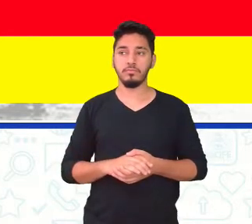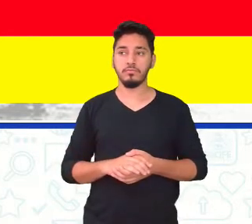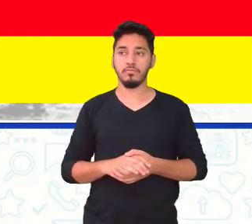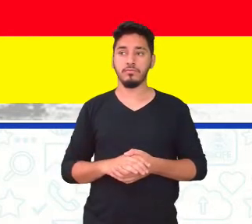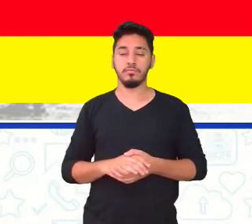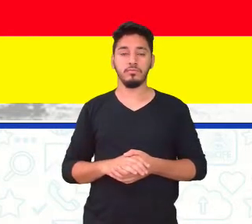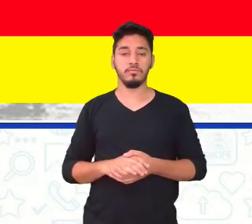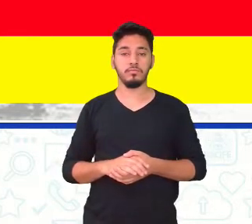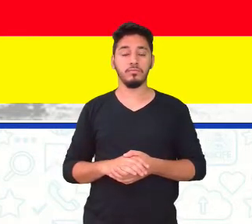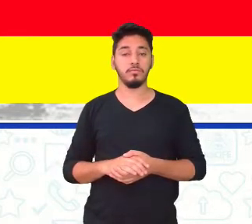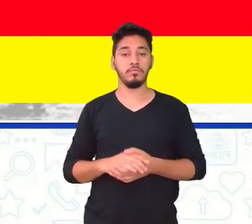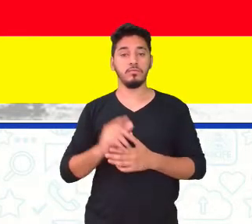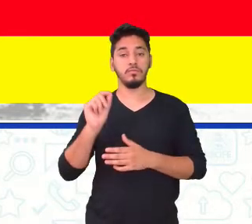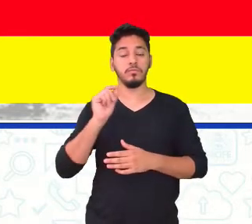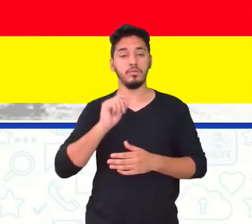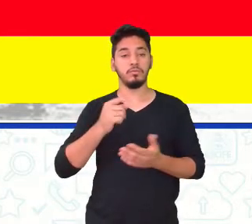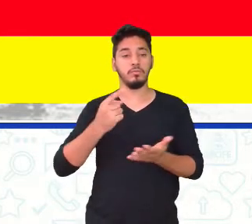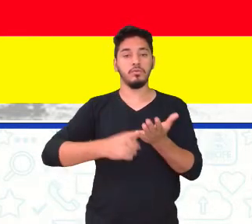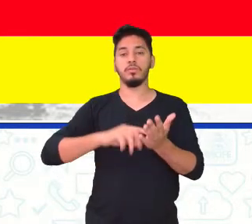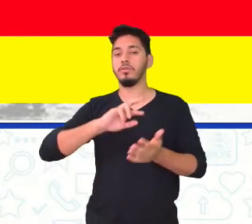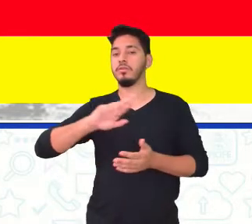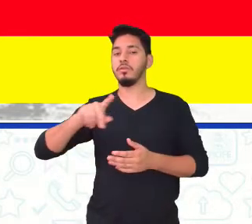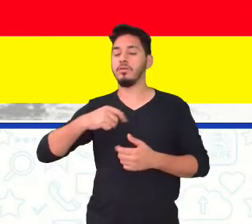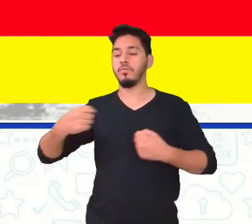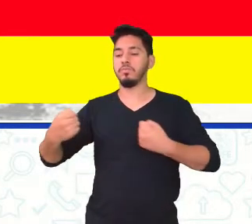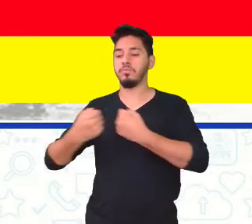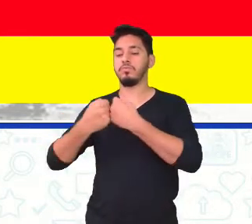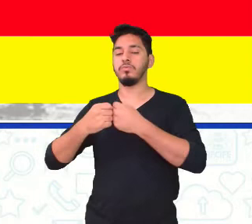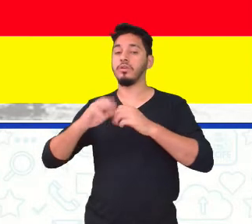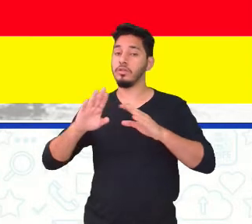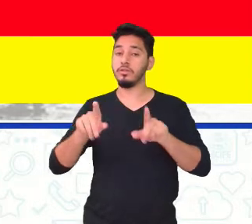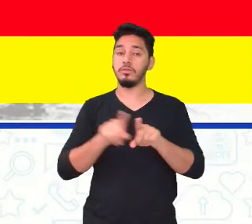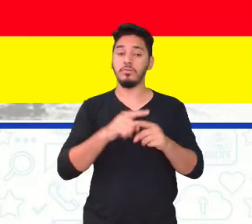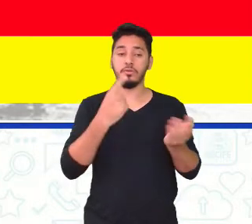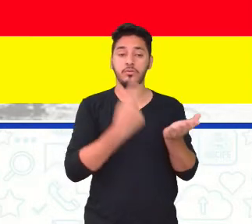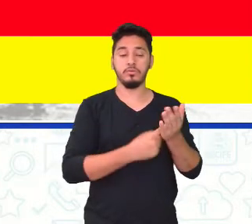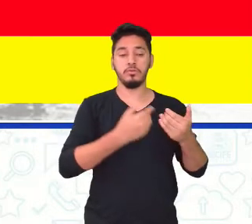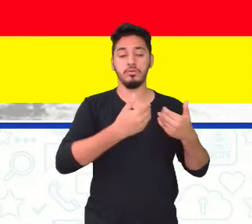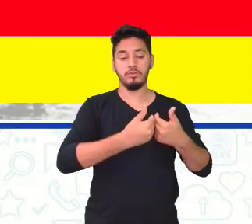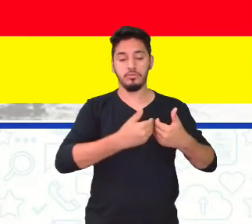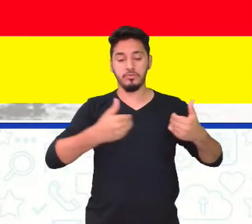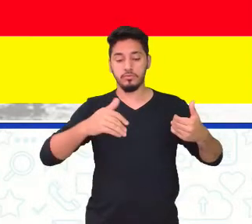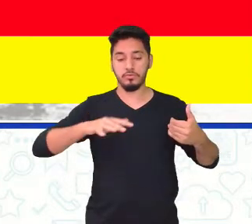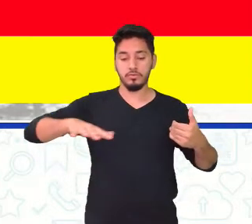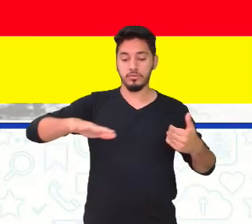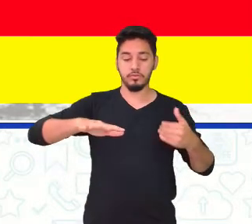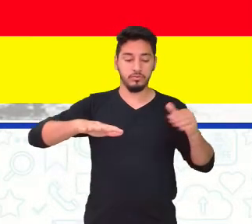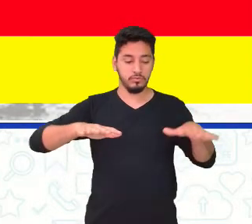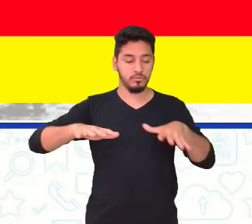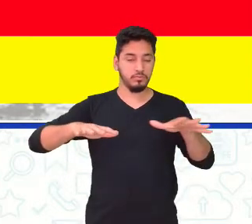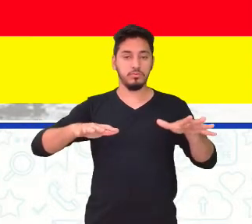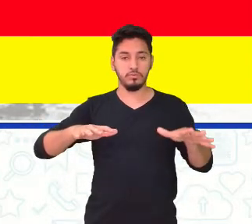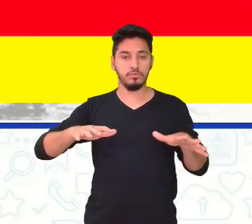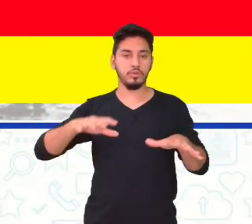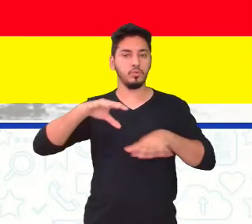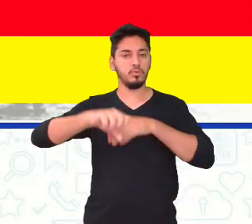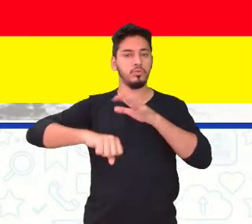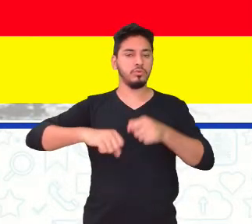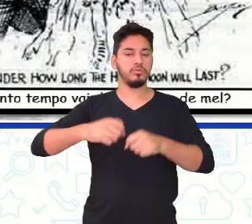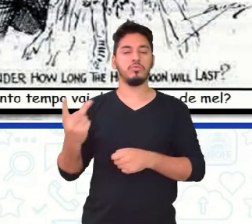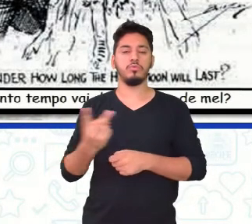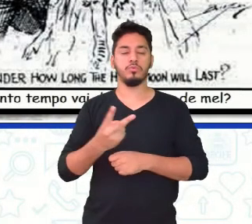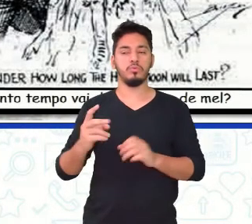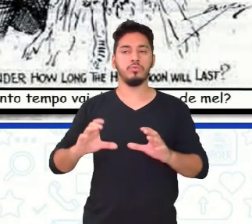o pacto de não agressão e o pacto de divisão, né, desses territórios, né, mediante conquista, né, dos dois